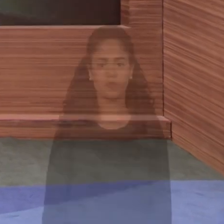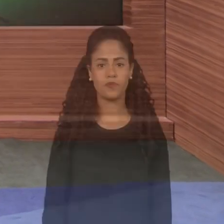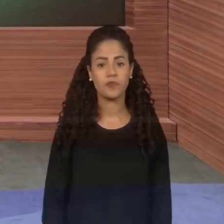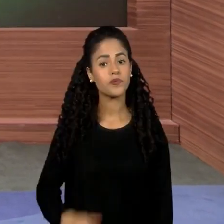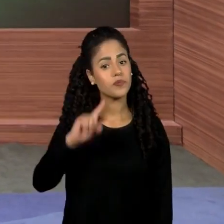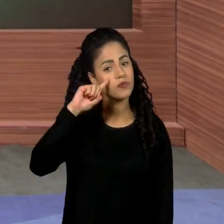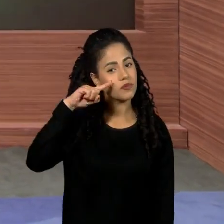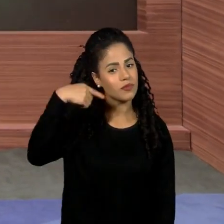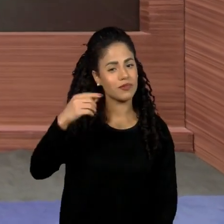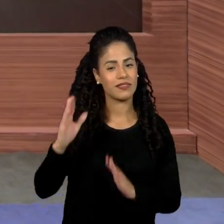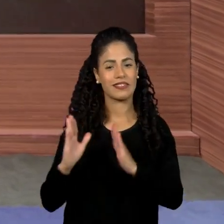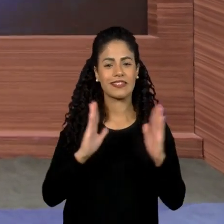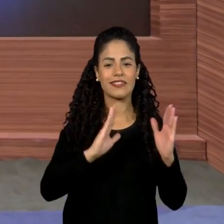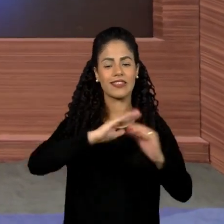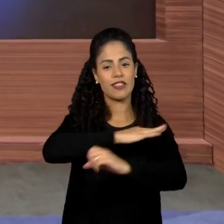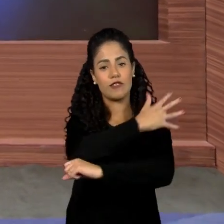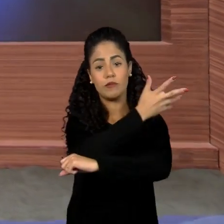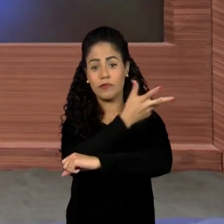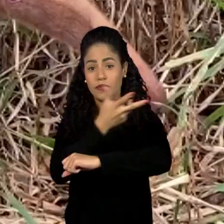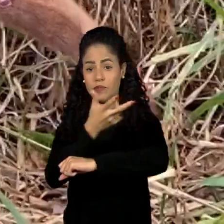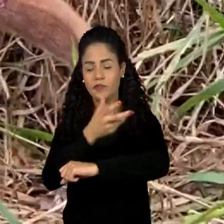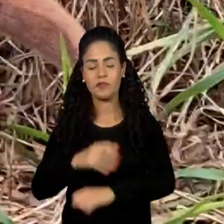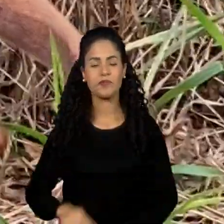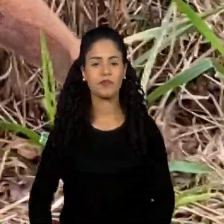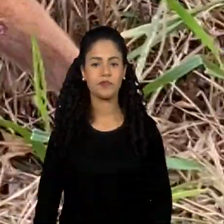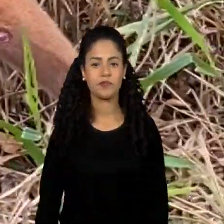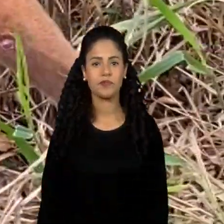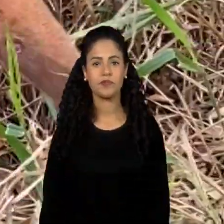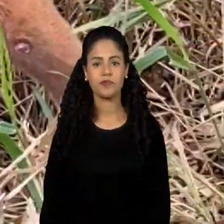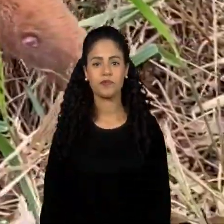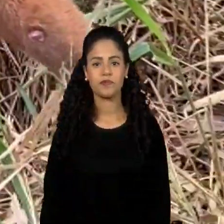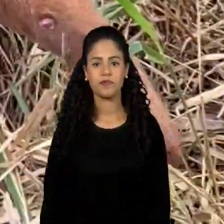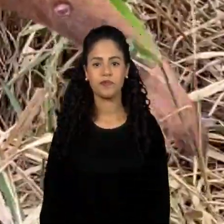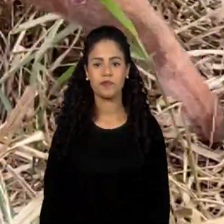Veja a seguir aqui no Repórter Eco.